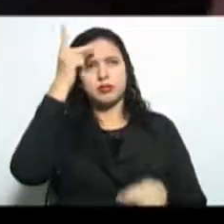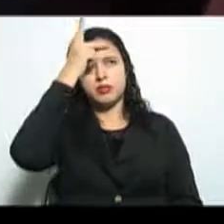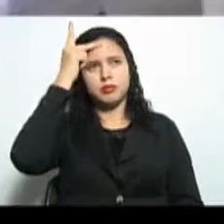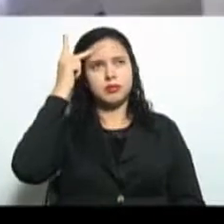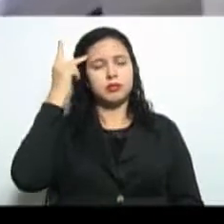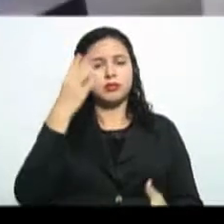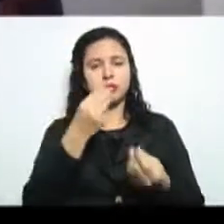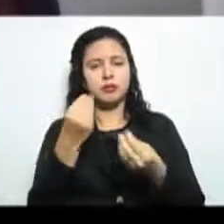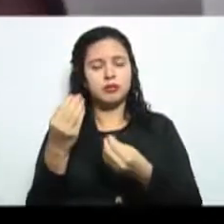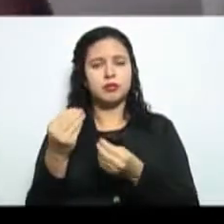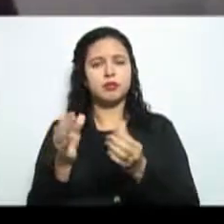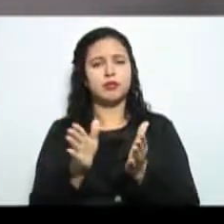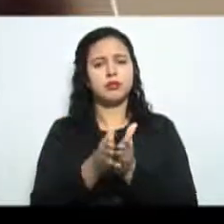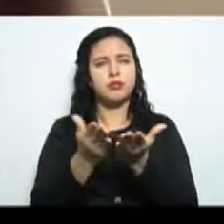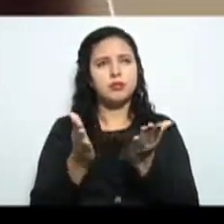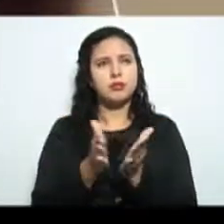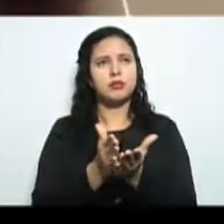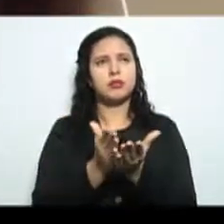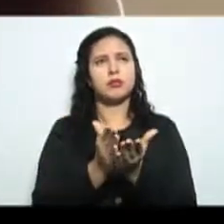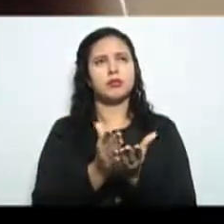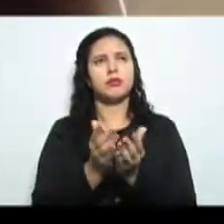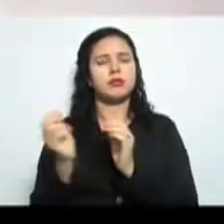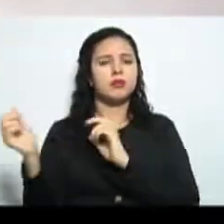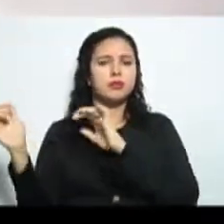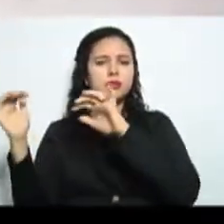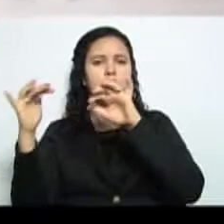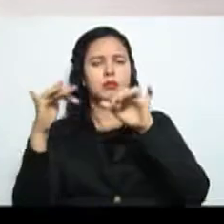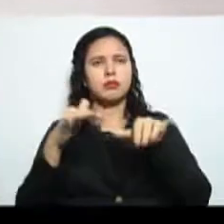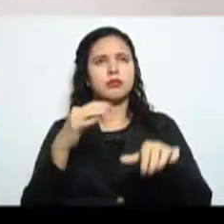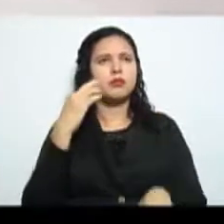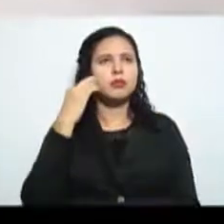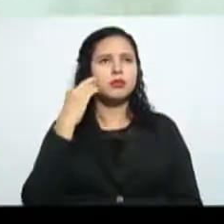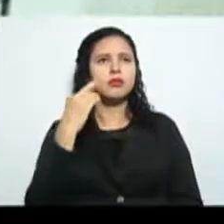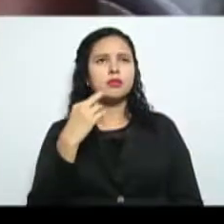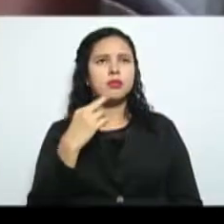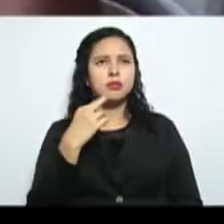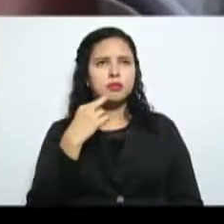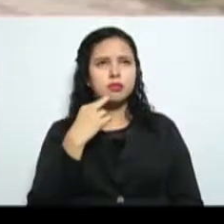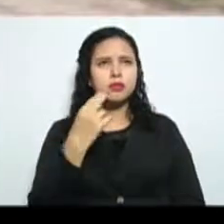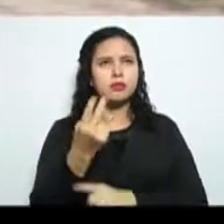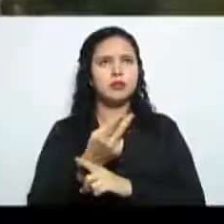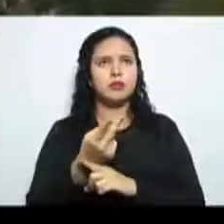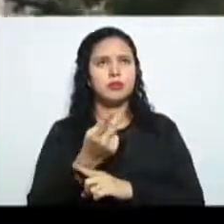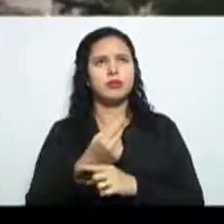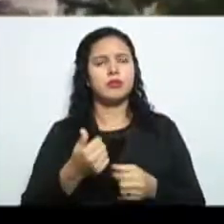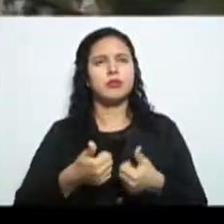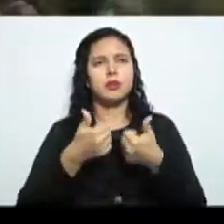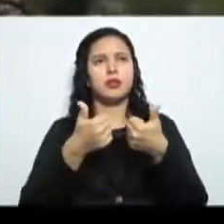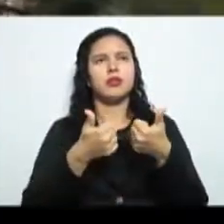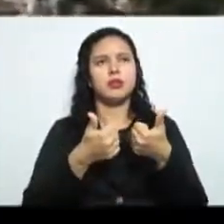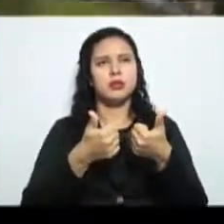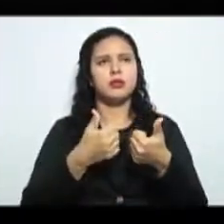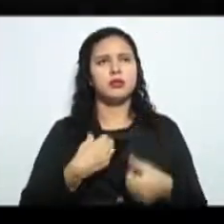dos problemas, diversos haitianos imigraram para Rondônia para tentar melhores condições de